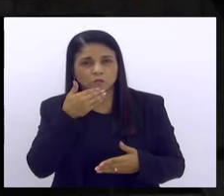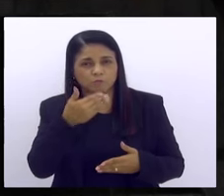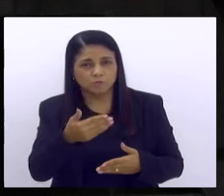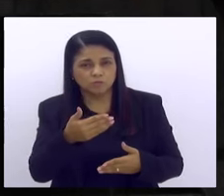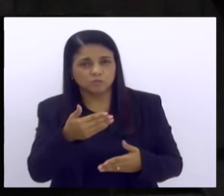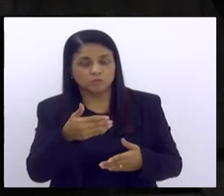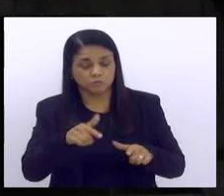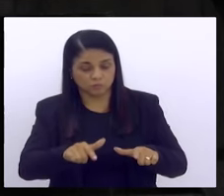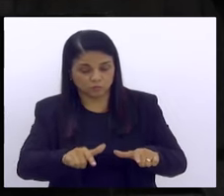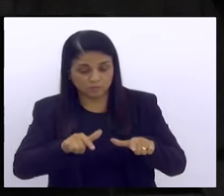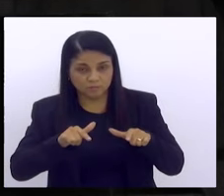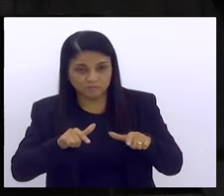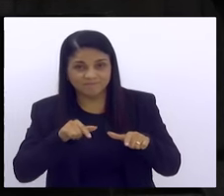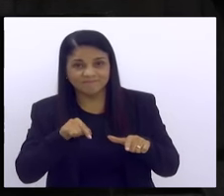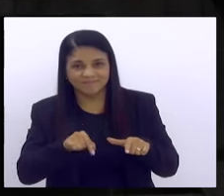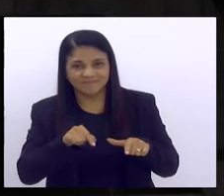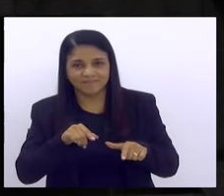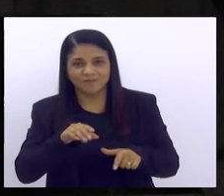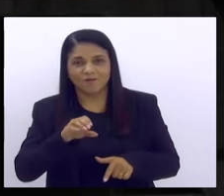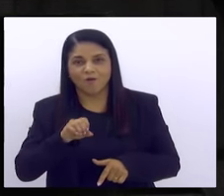de serviço,